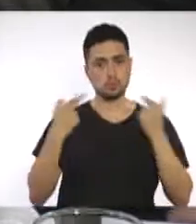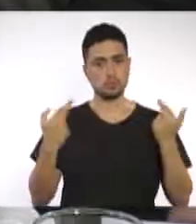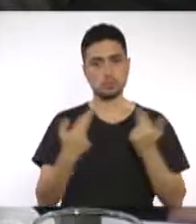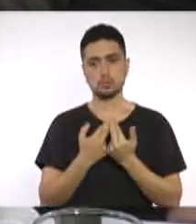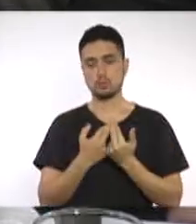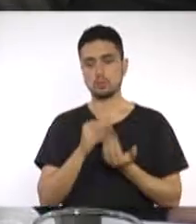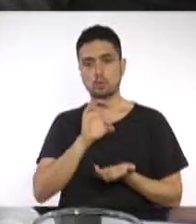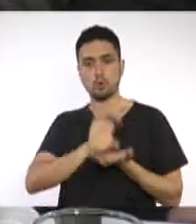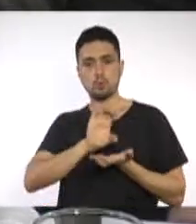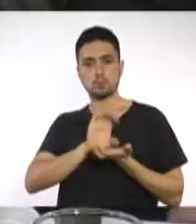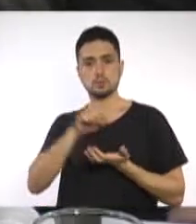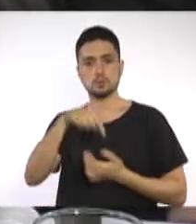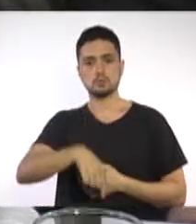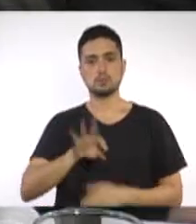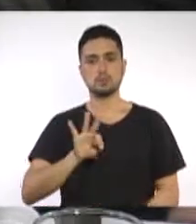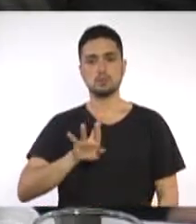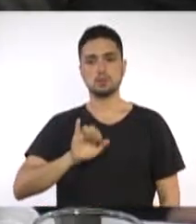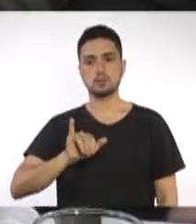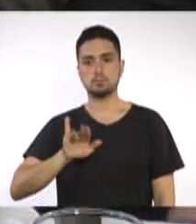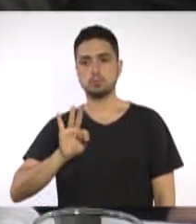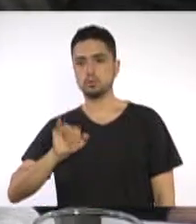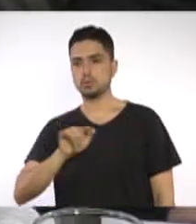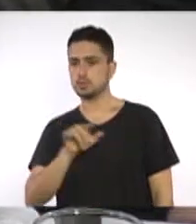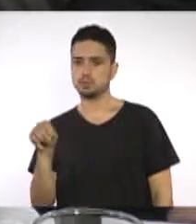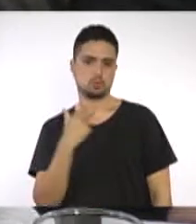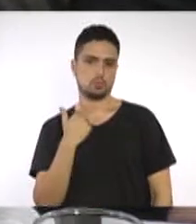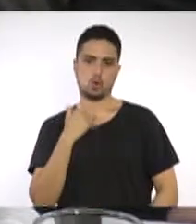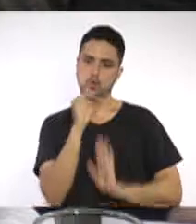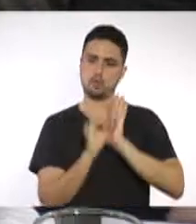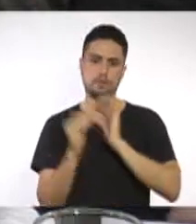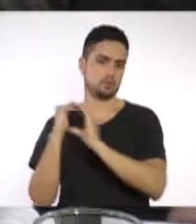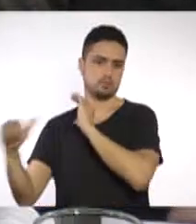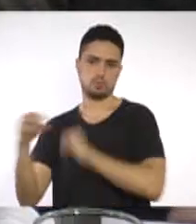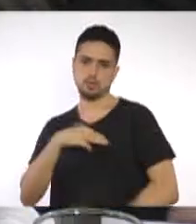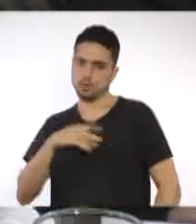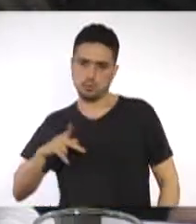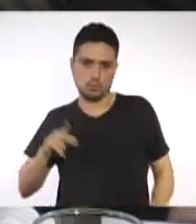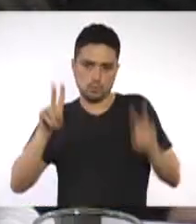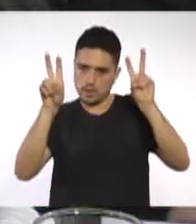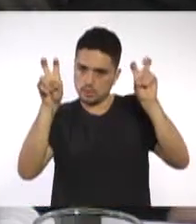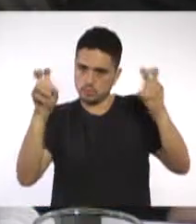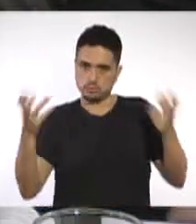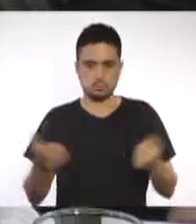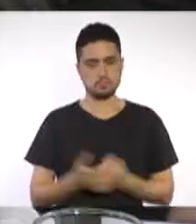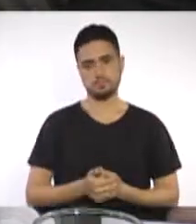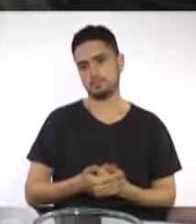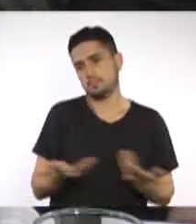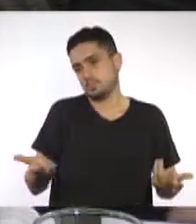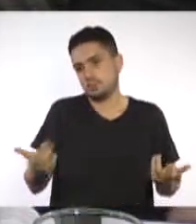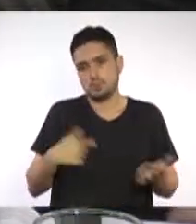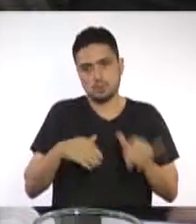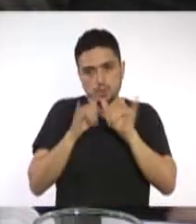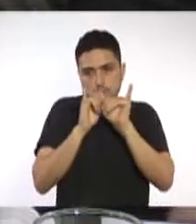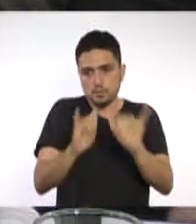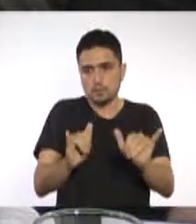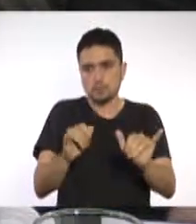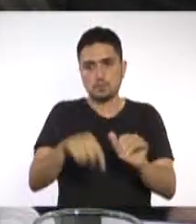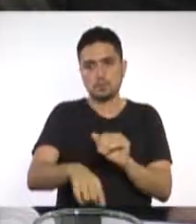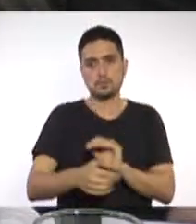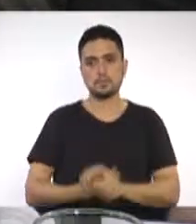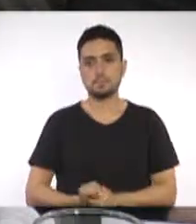com essa matéria para o Ministério Público. E aqui fica o registro, porque, na